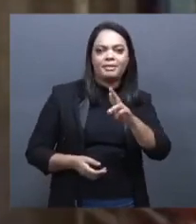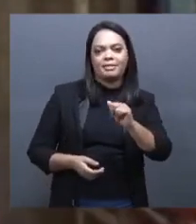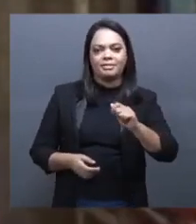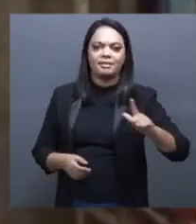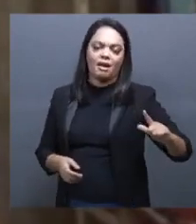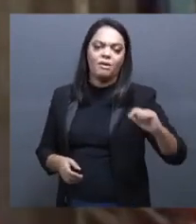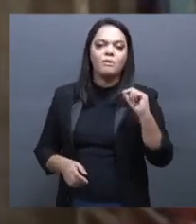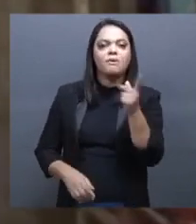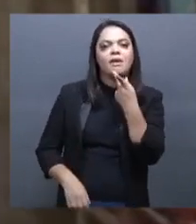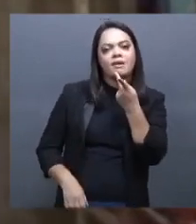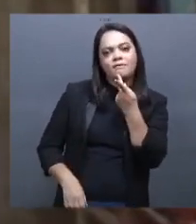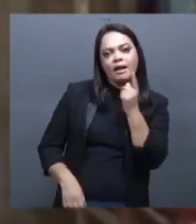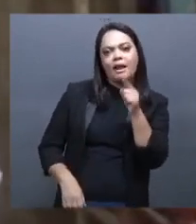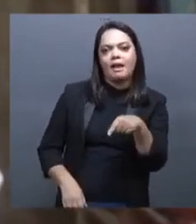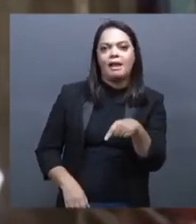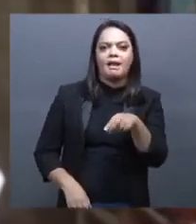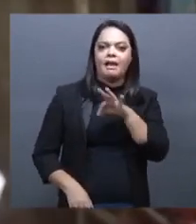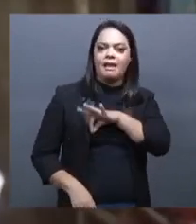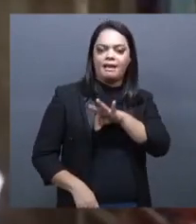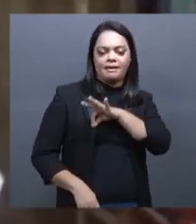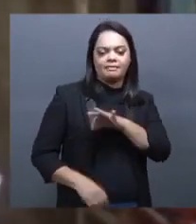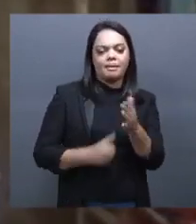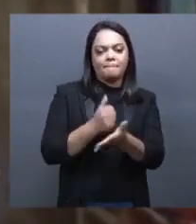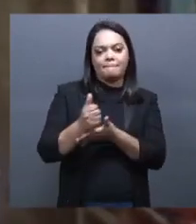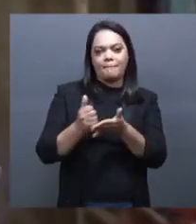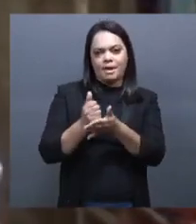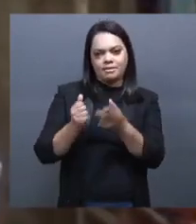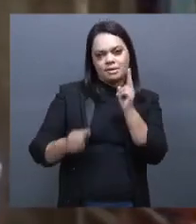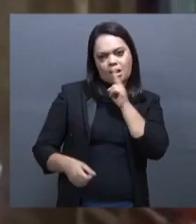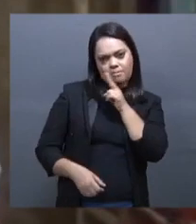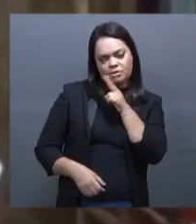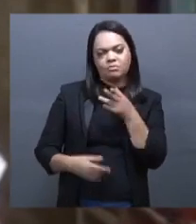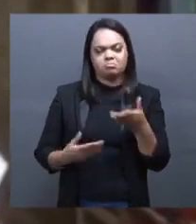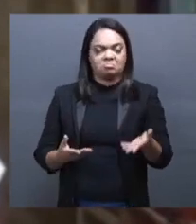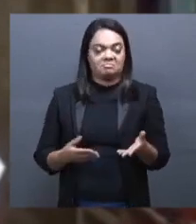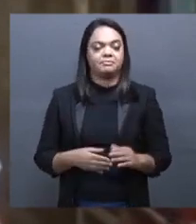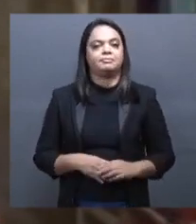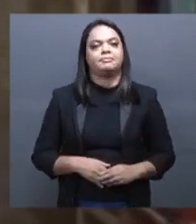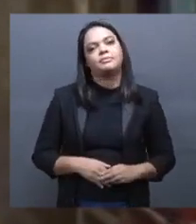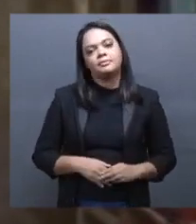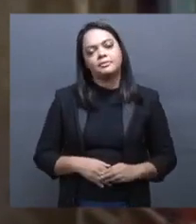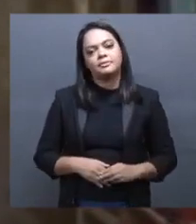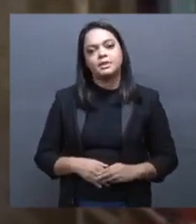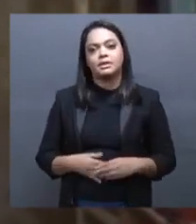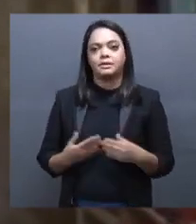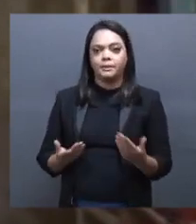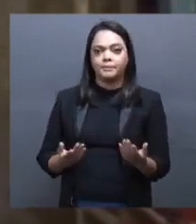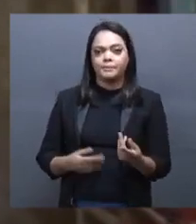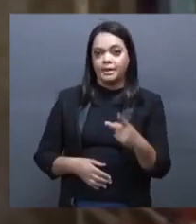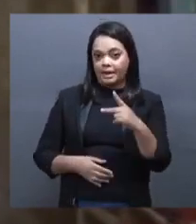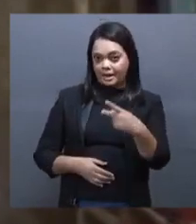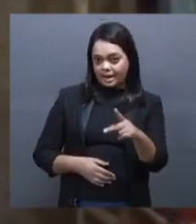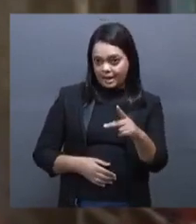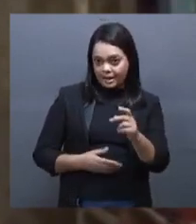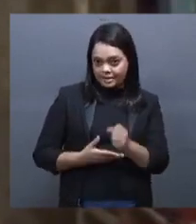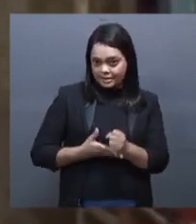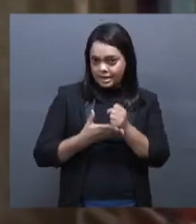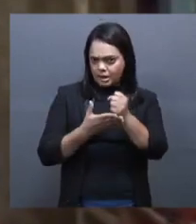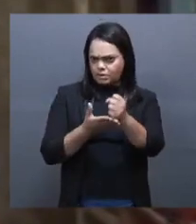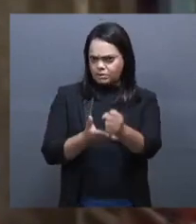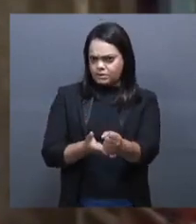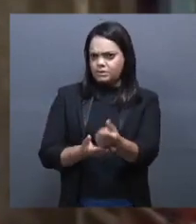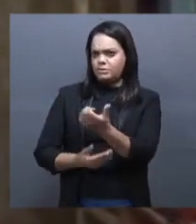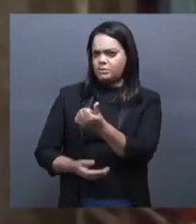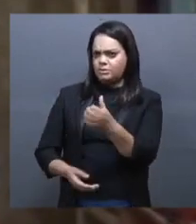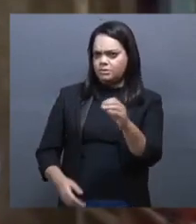vem chamando de renda básica emergencial, né? Então, quanto a esse auxílio emergencial